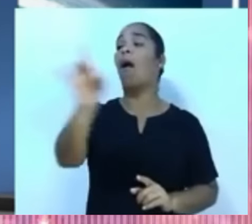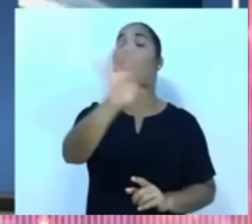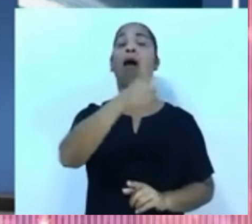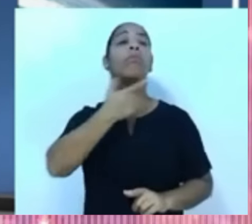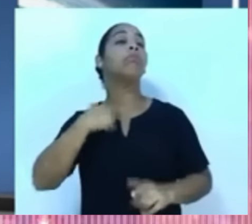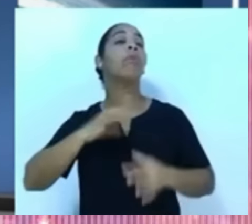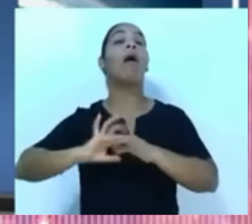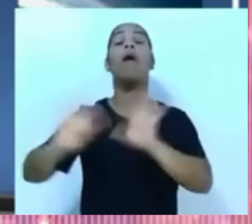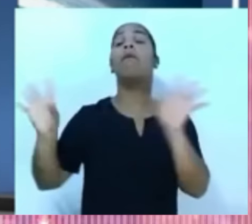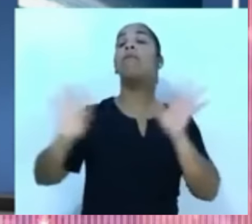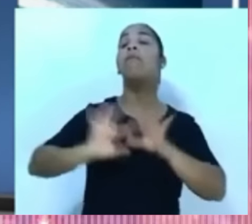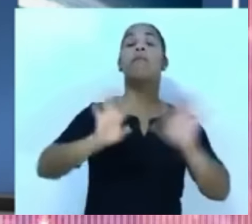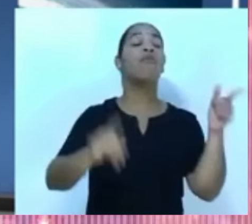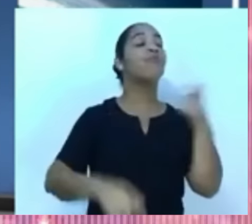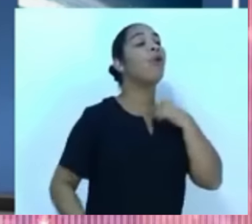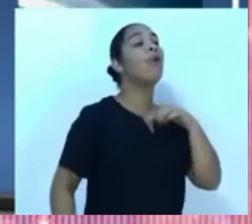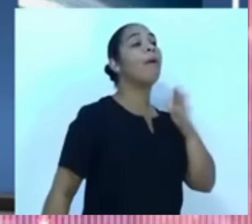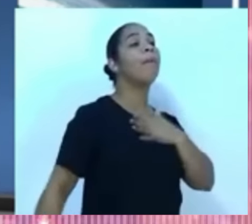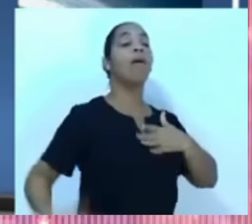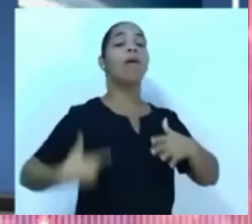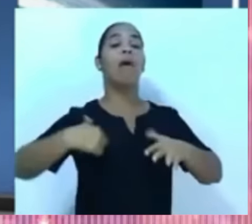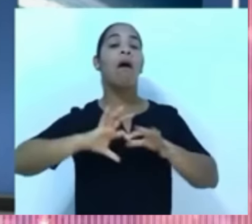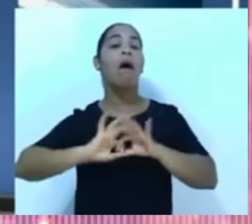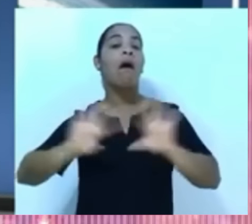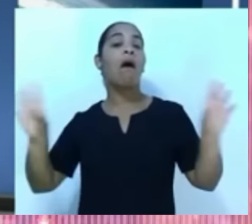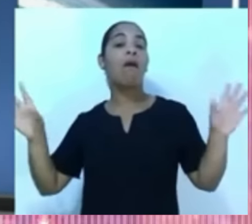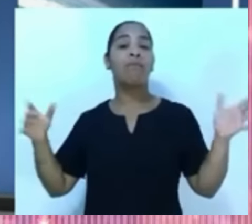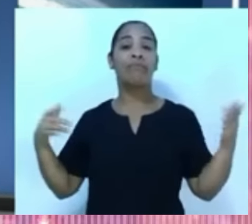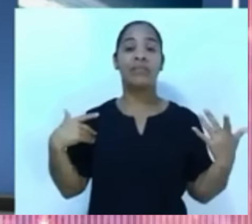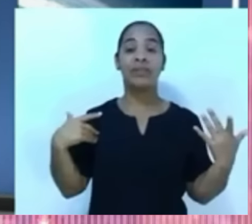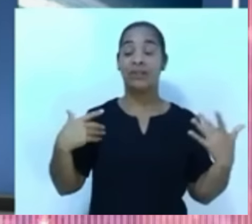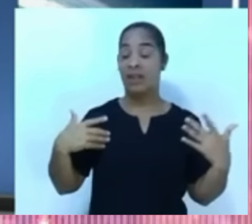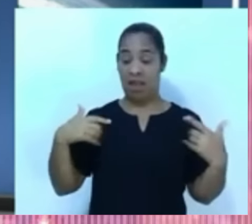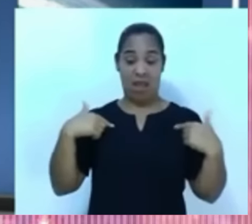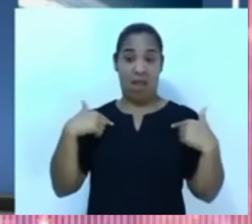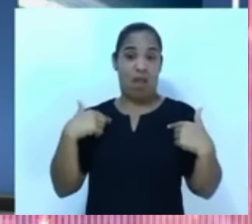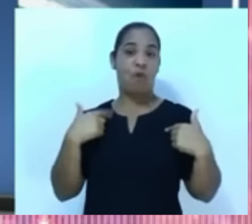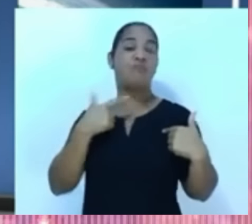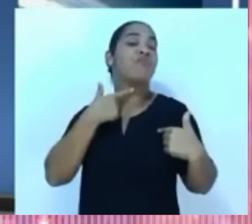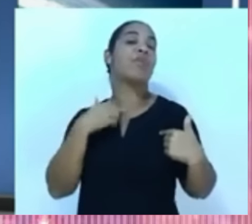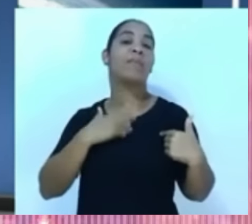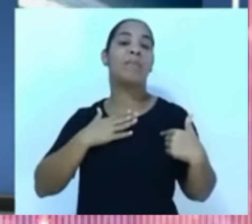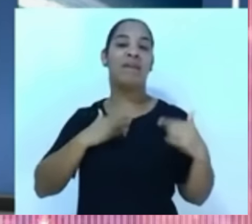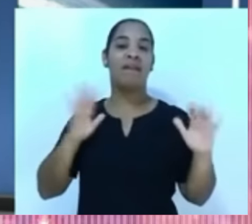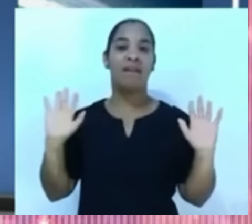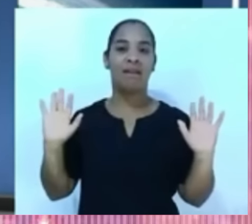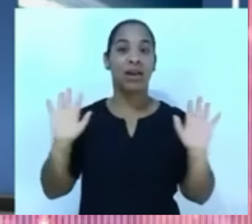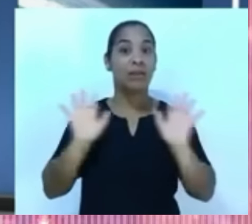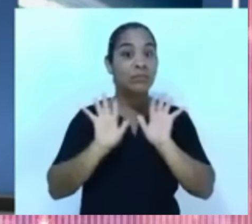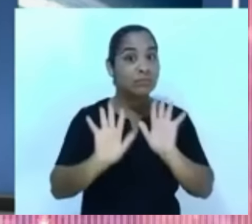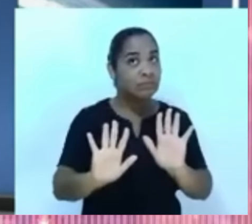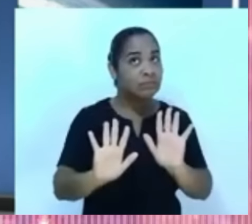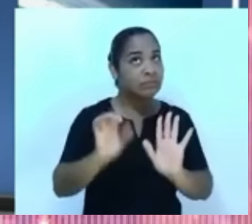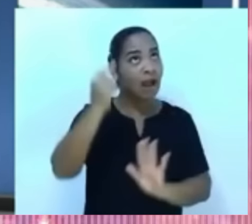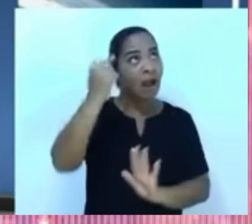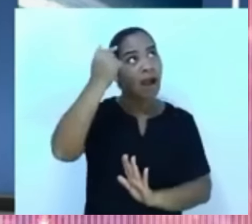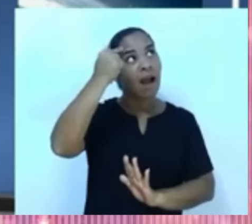que lhe convém aquilo que lhe proporciona maior soma de bem-estar A ideia pode ser muito